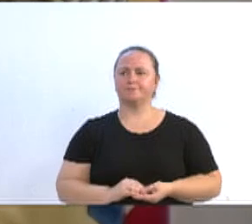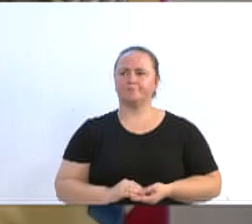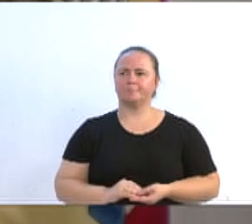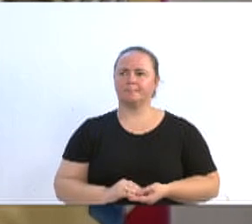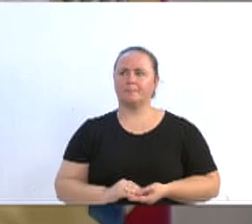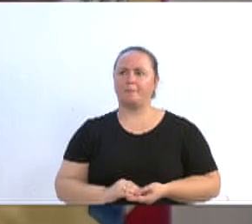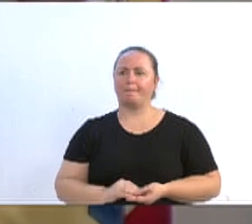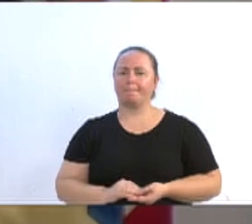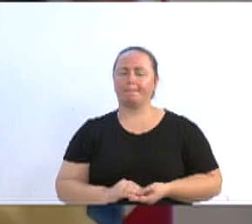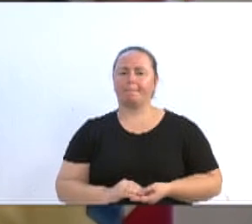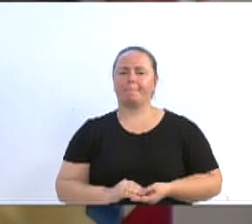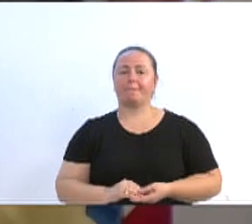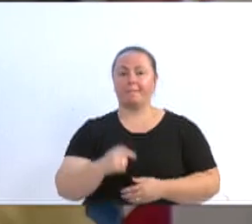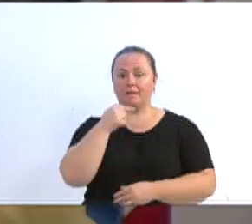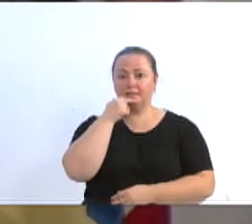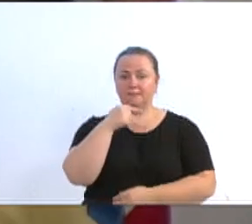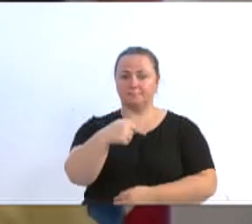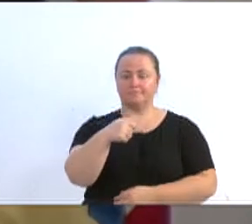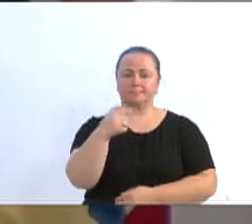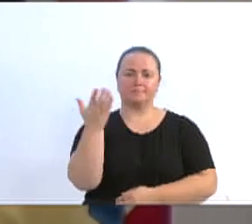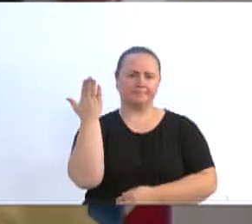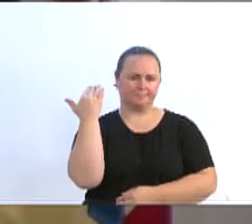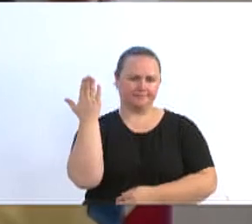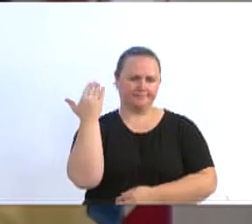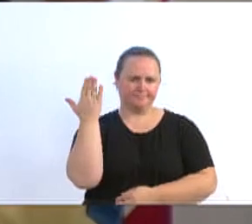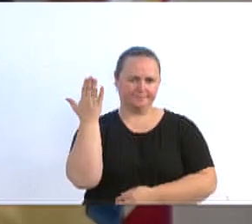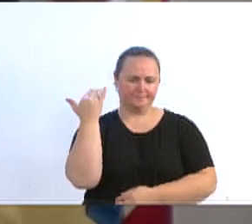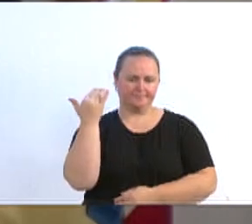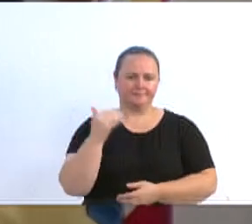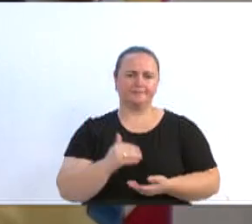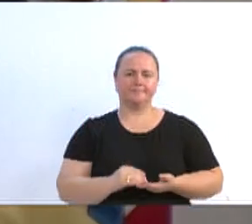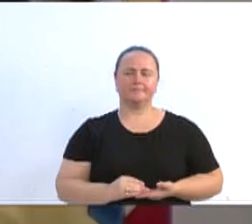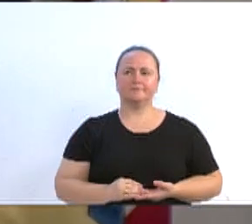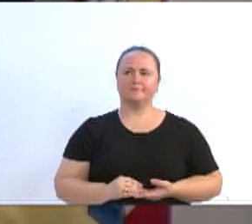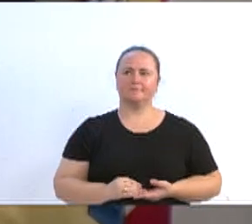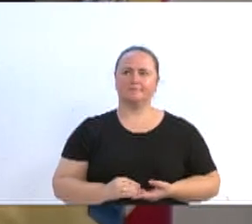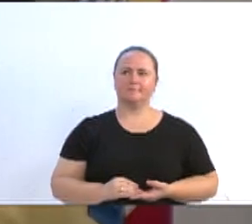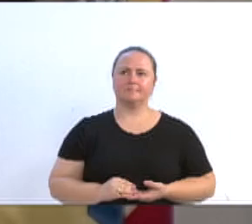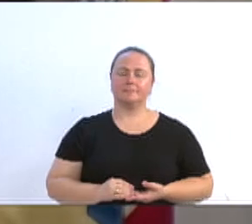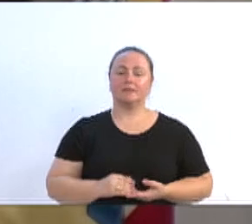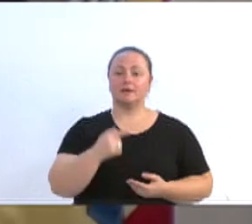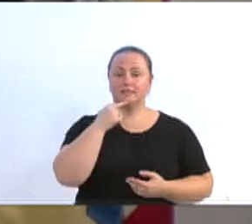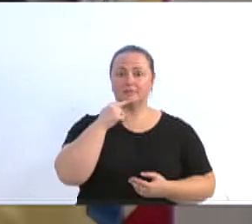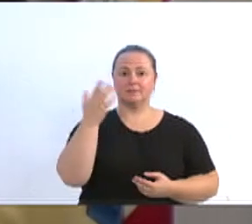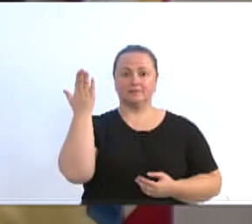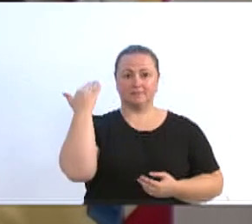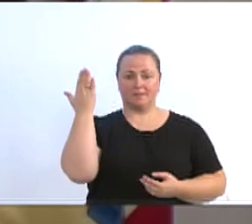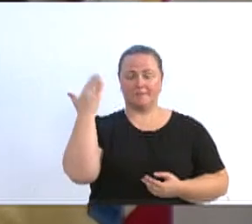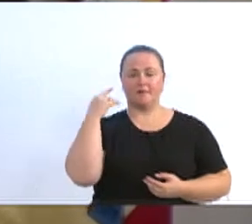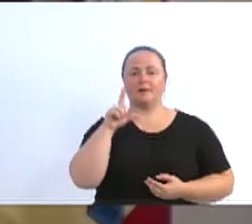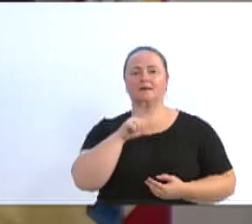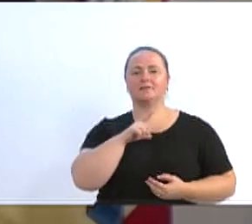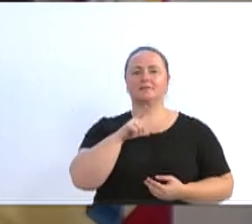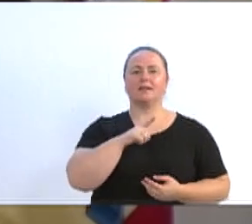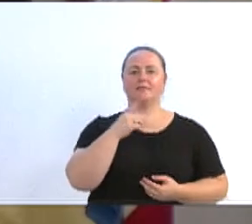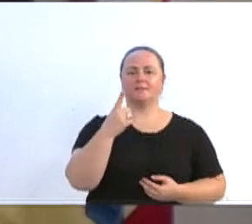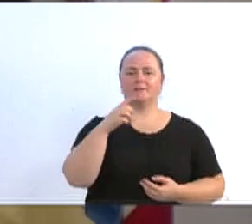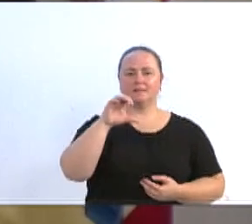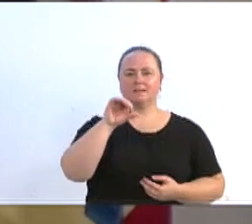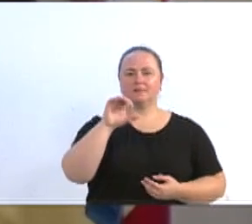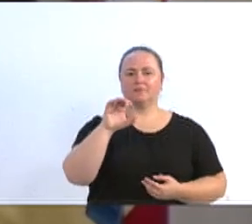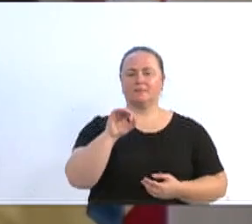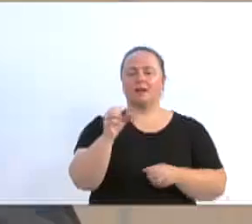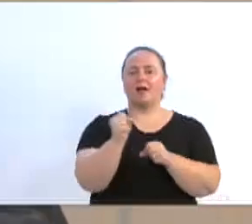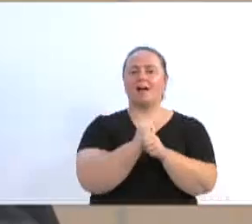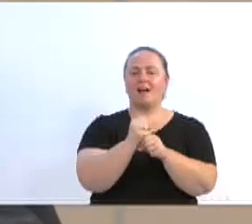publicado na semana passada, Semana Vereador Jens Mantal, em que celebramos os 190 anos da imigração